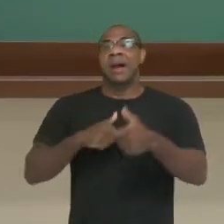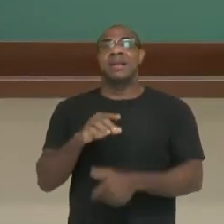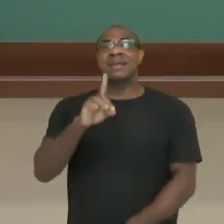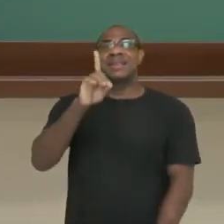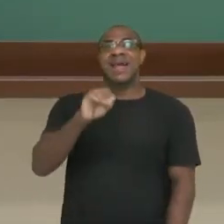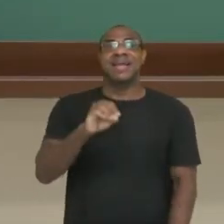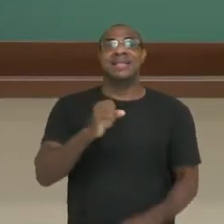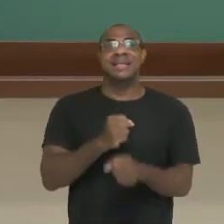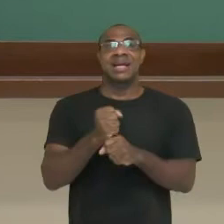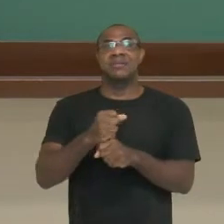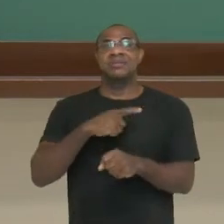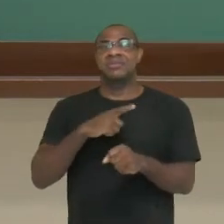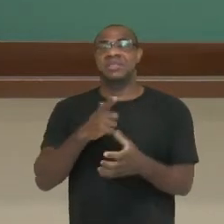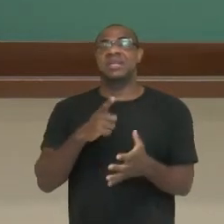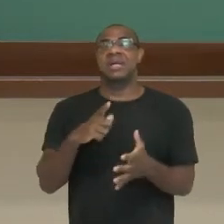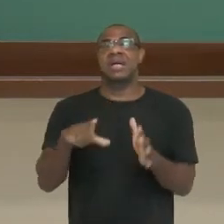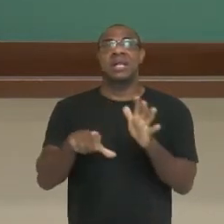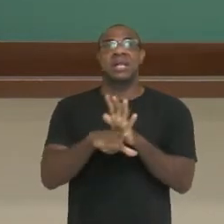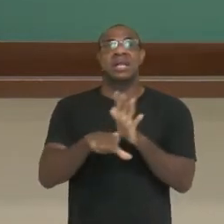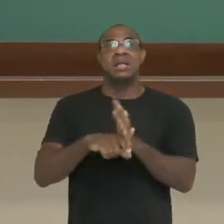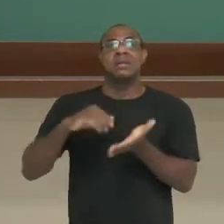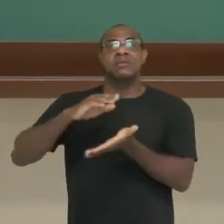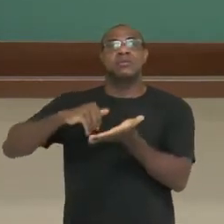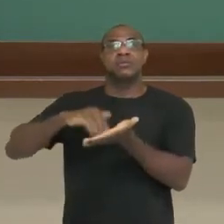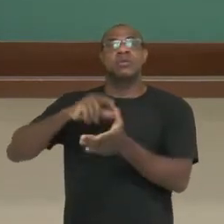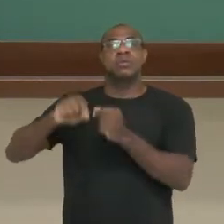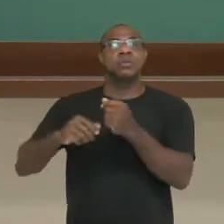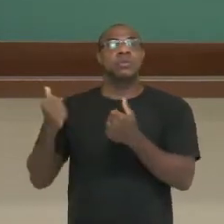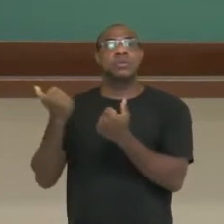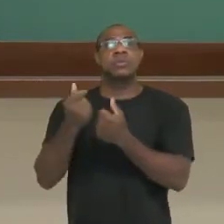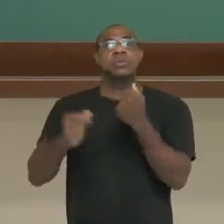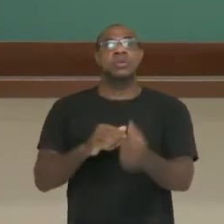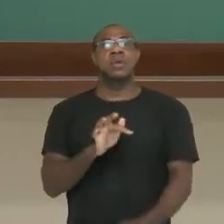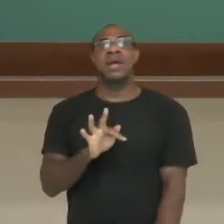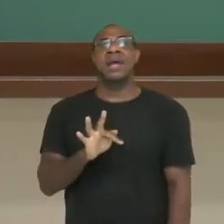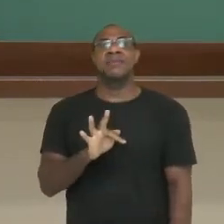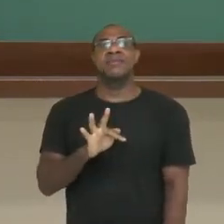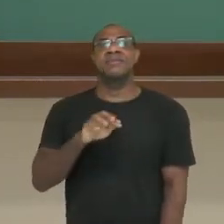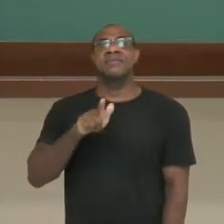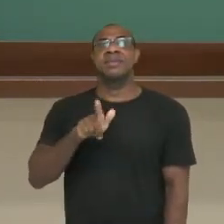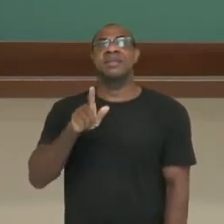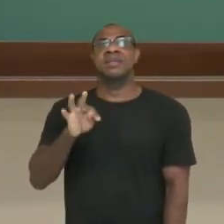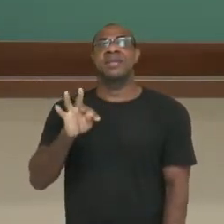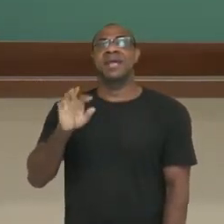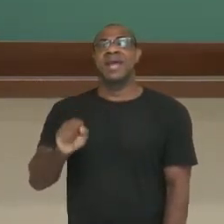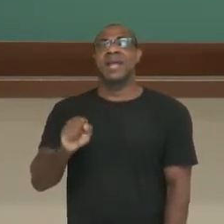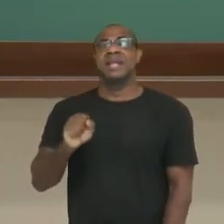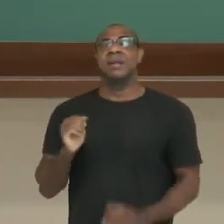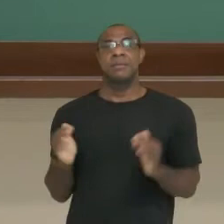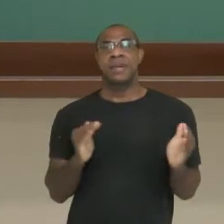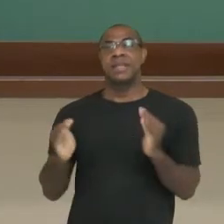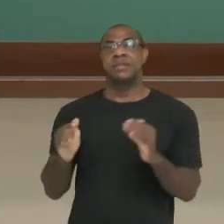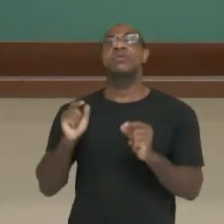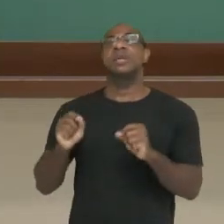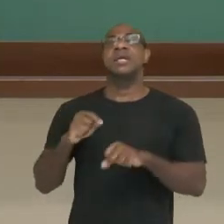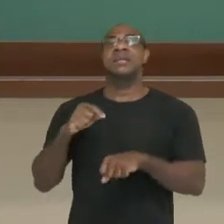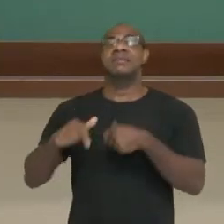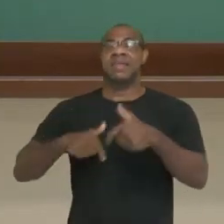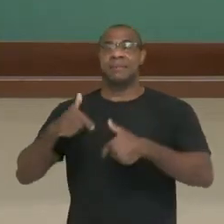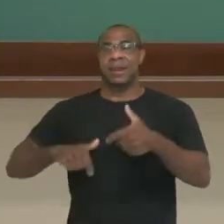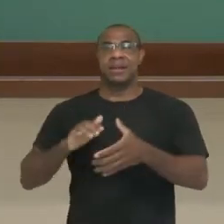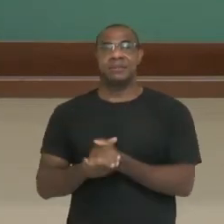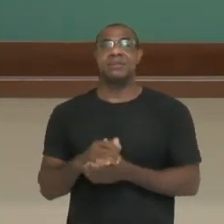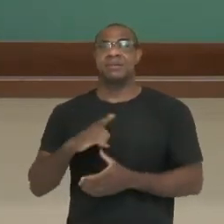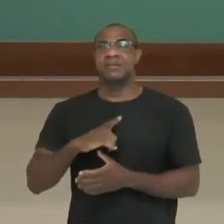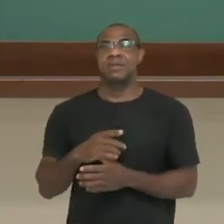lei uma estabilidade após 10 anos, eliminou e criou no lugar o Fundo de Garantia por Tempo de Serviço, FGTS. Então, aí